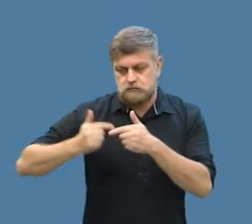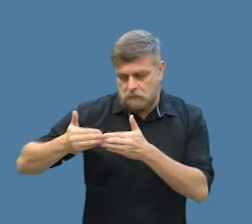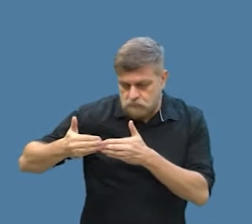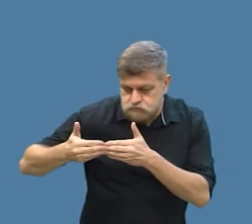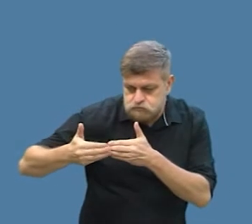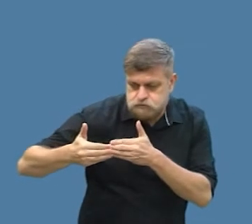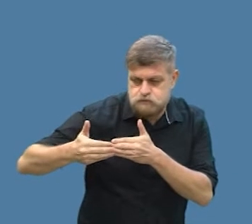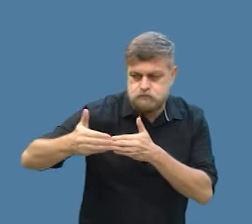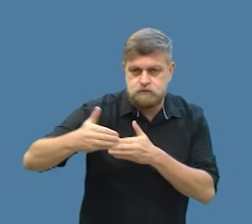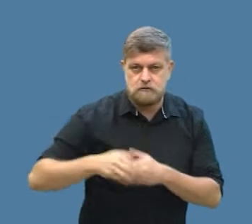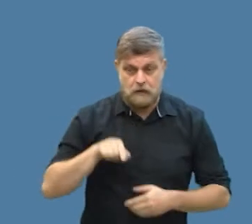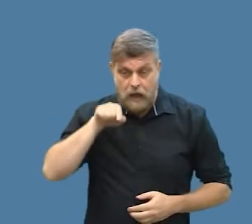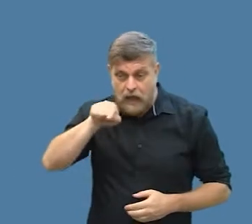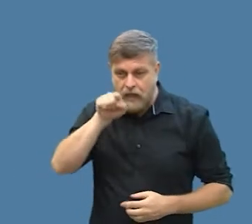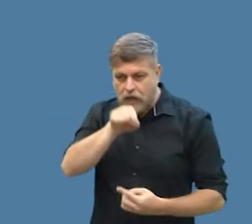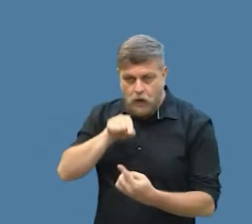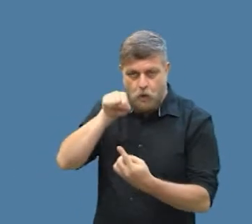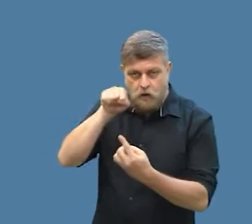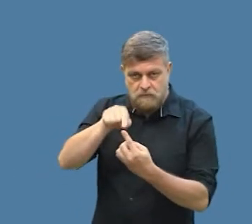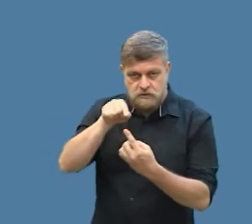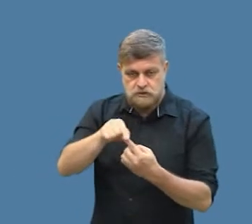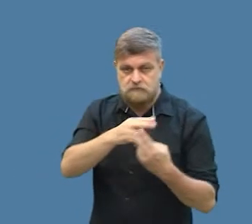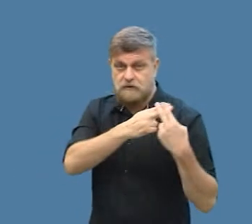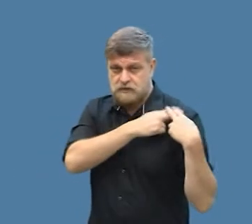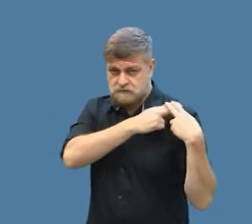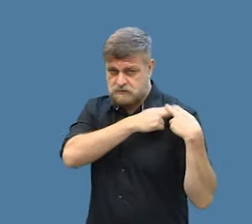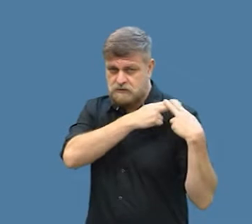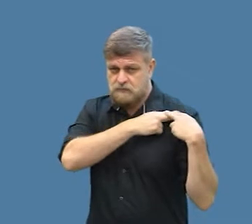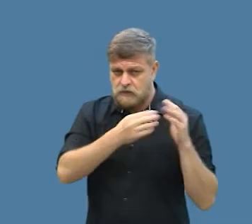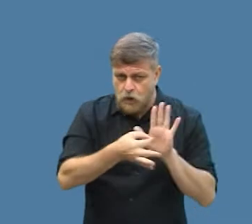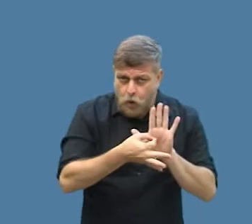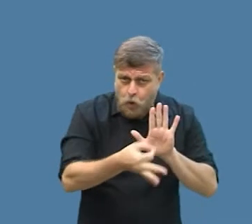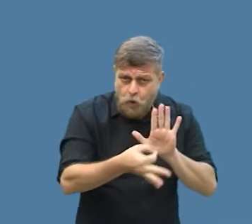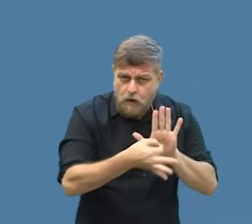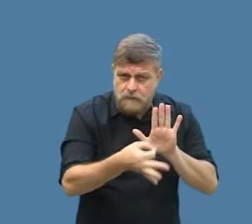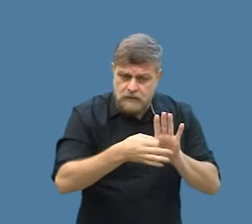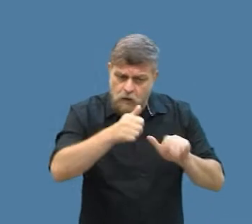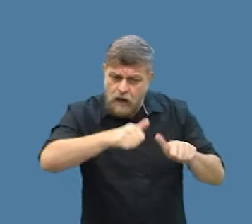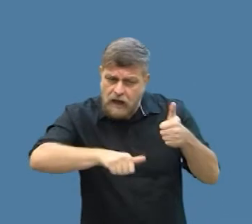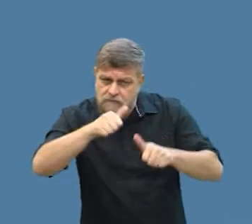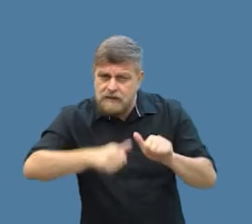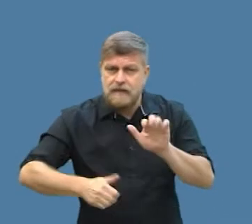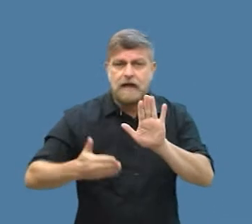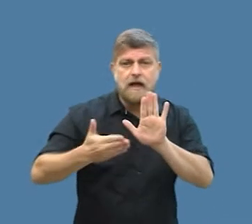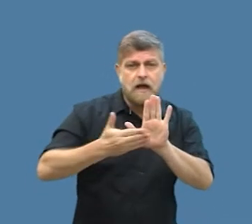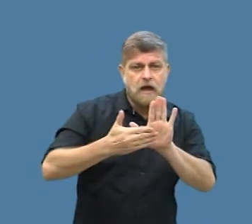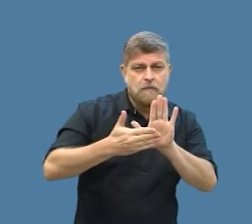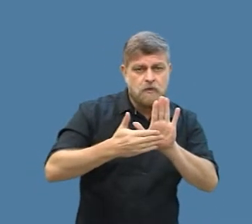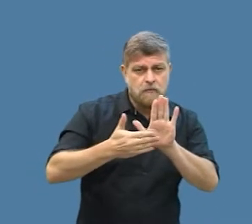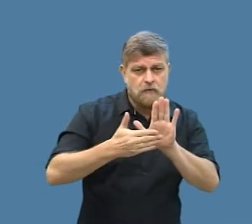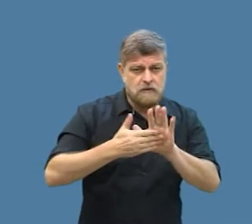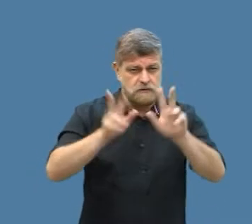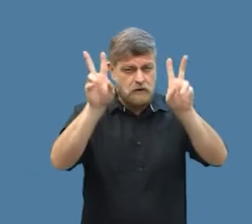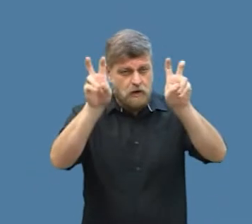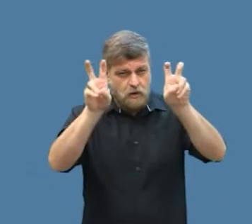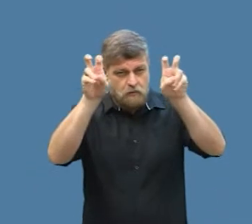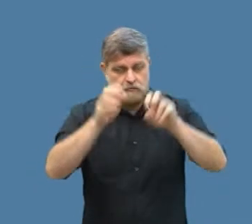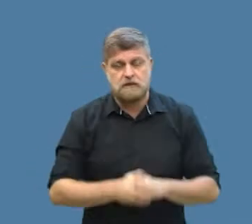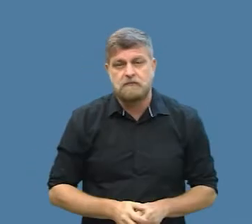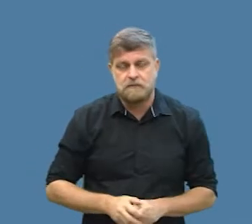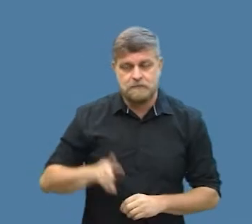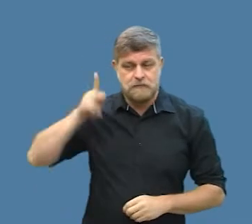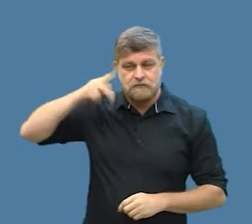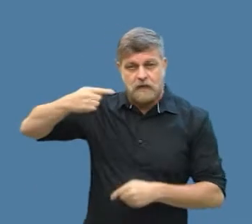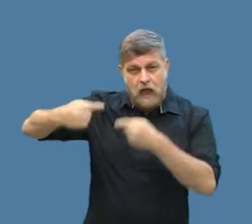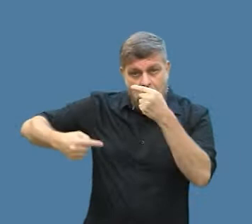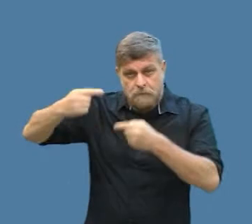pela frente desta que tem entre suas competências opinar e dar pareceres sobre proposições e matérias relativas